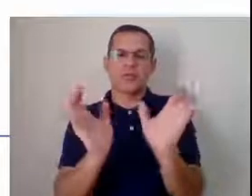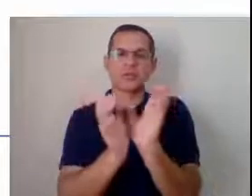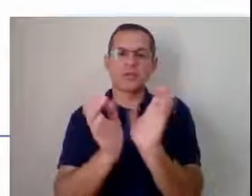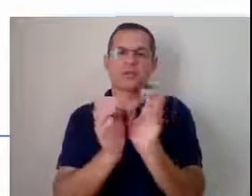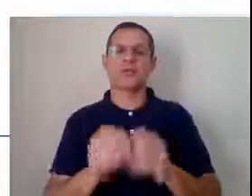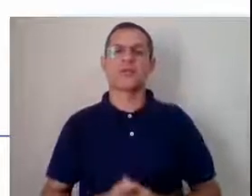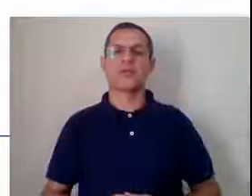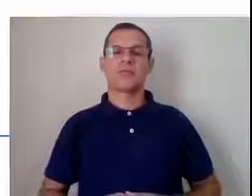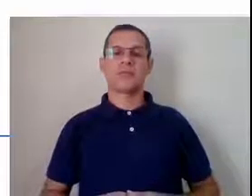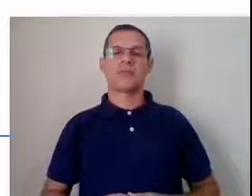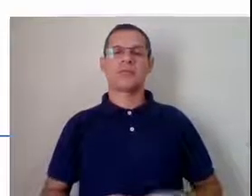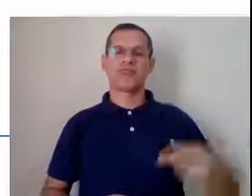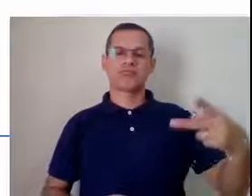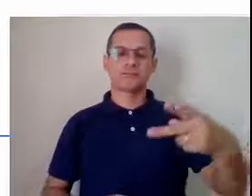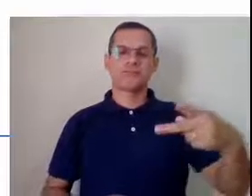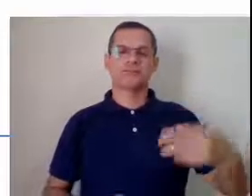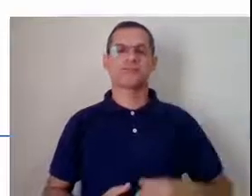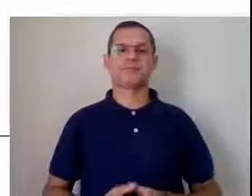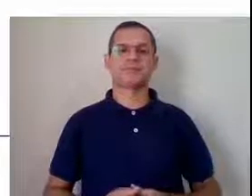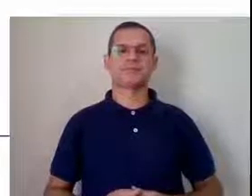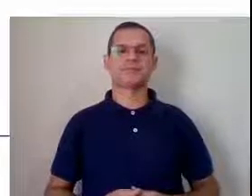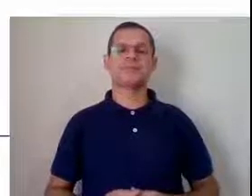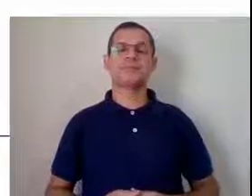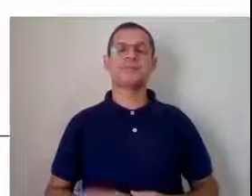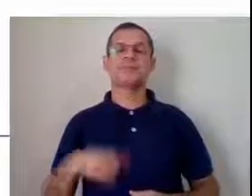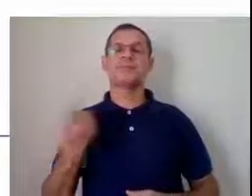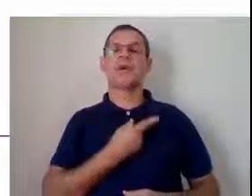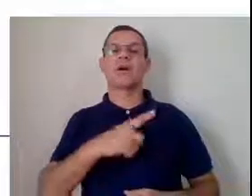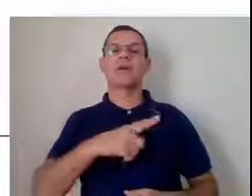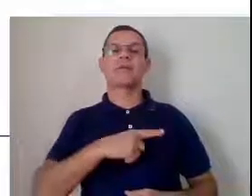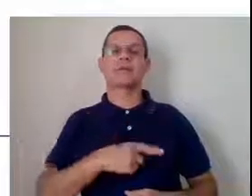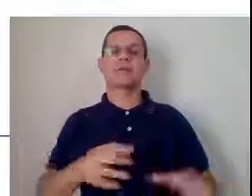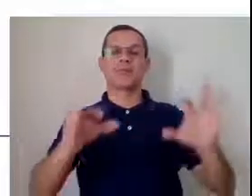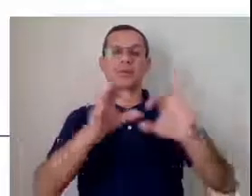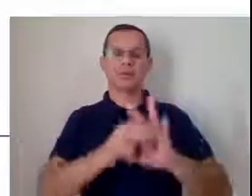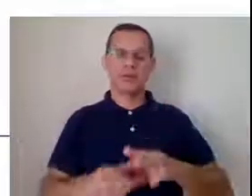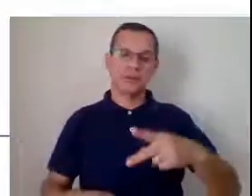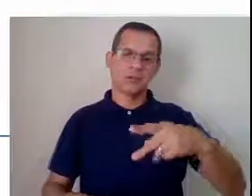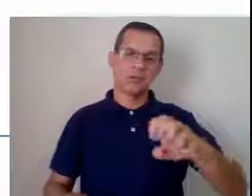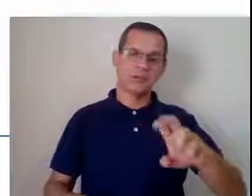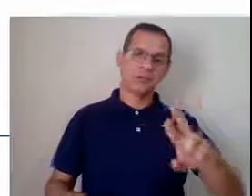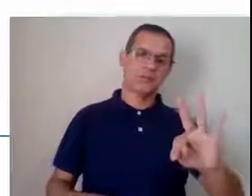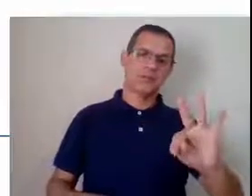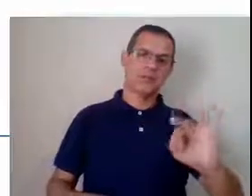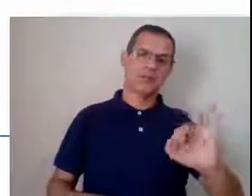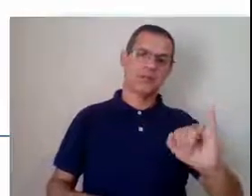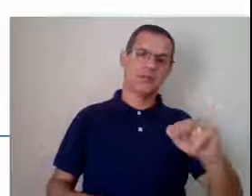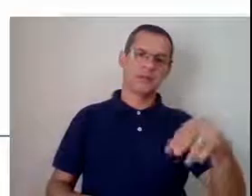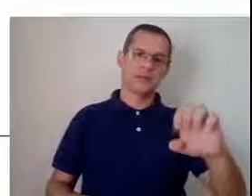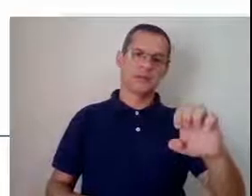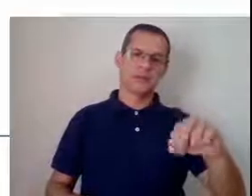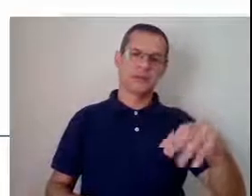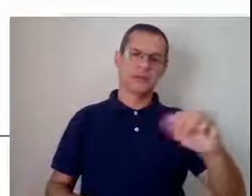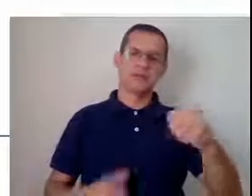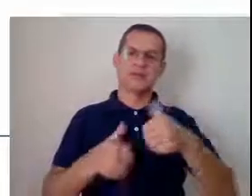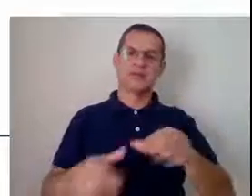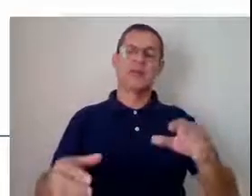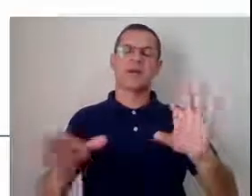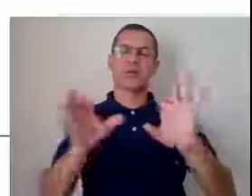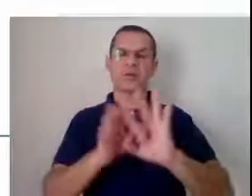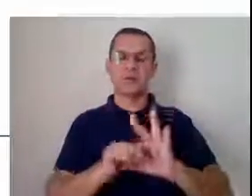serão menores, né? Agora, nós temos uma relação de pertinência. O